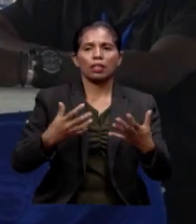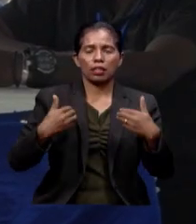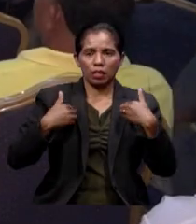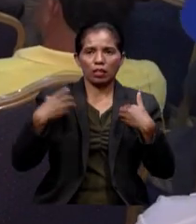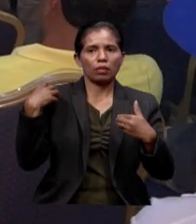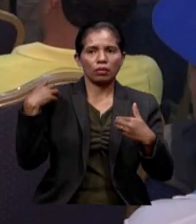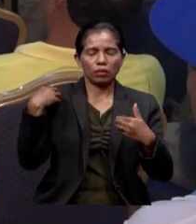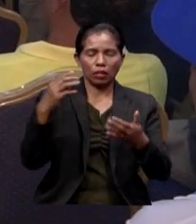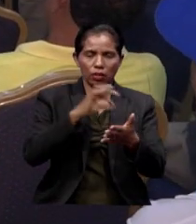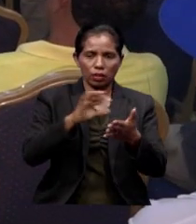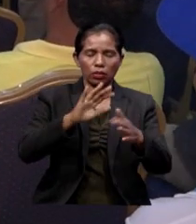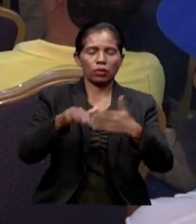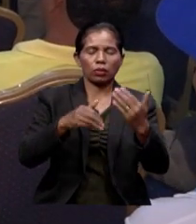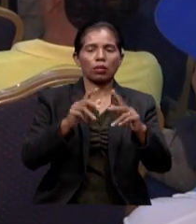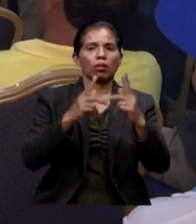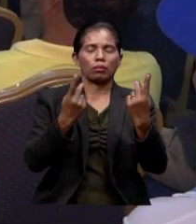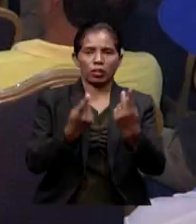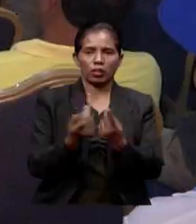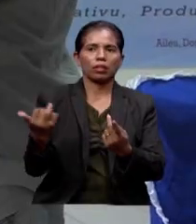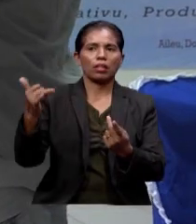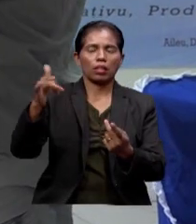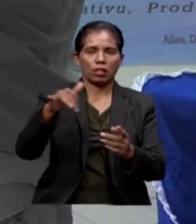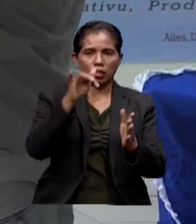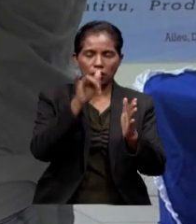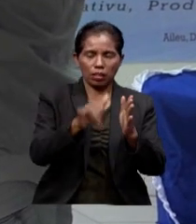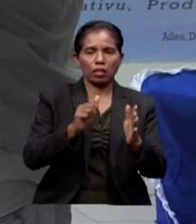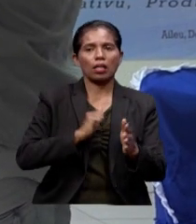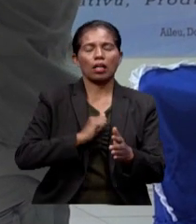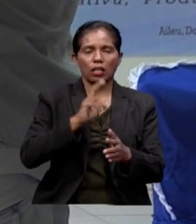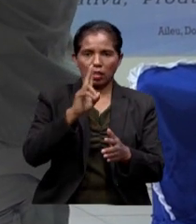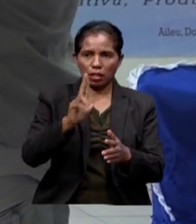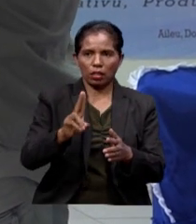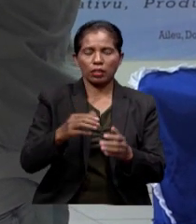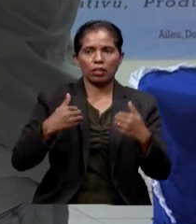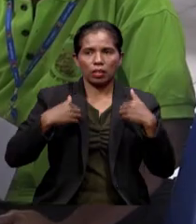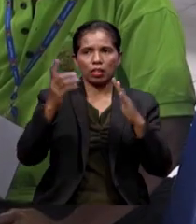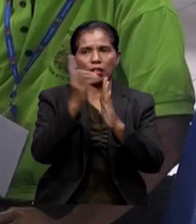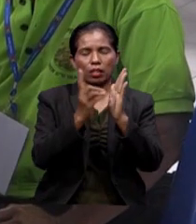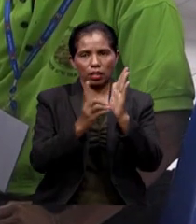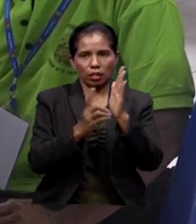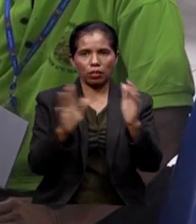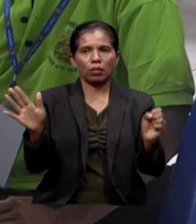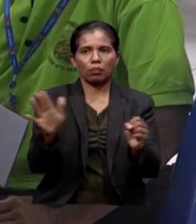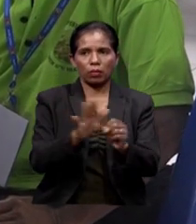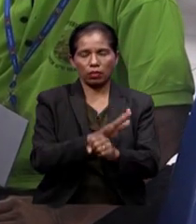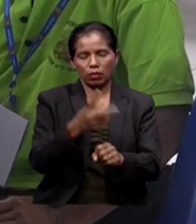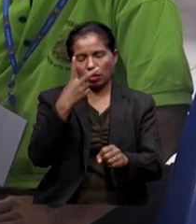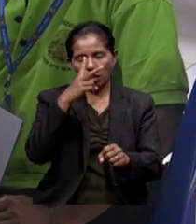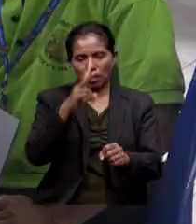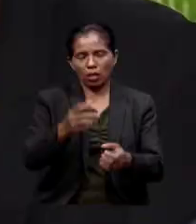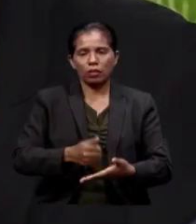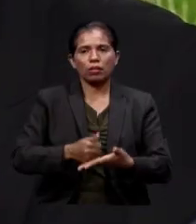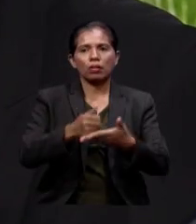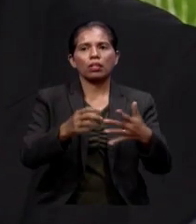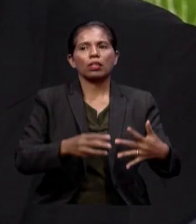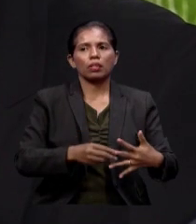belo registro roto companhia CIRNB existe em Aileu, ato e dados completo, o de belo controla malu, Aileu